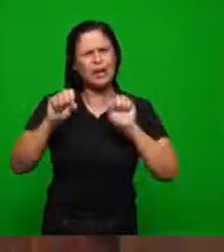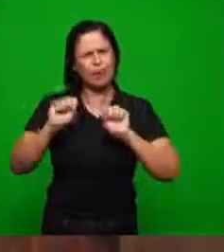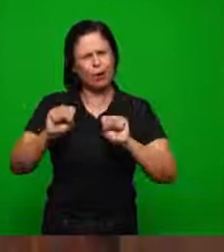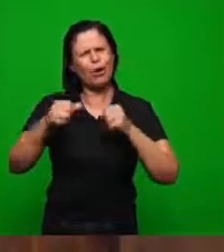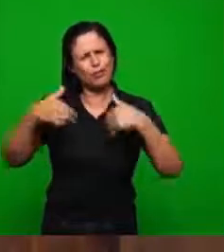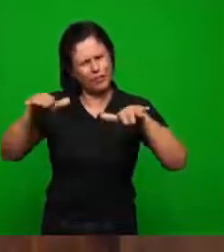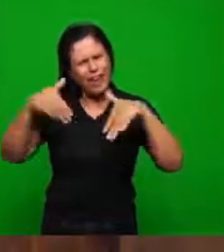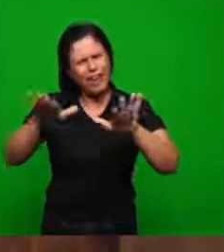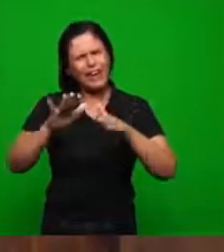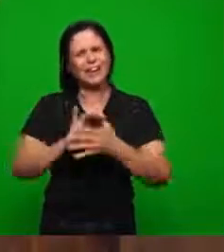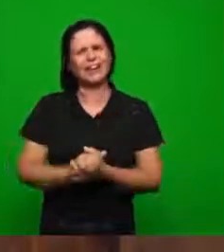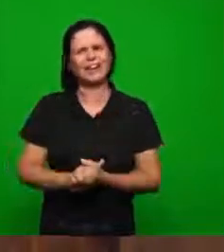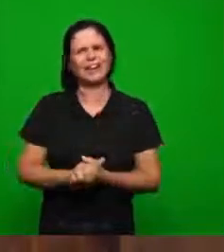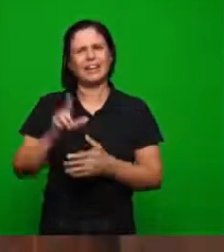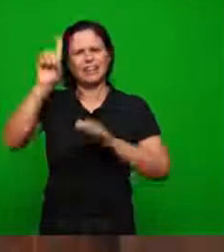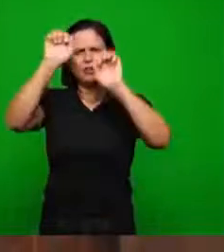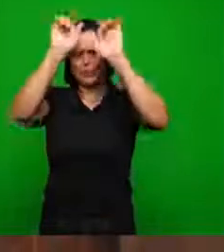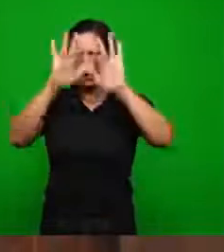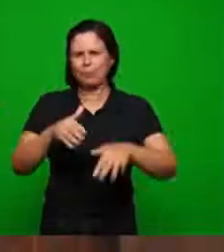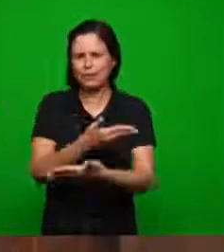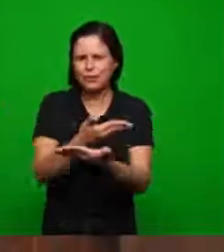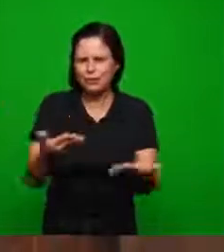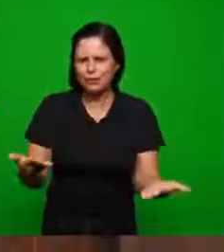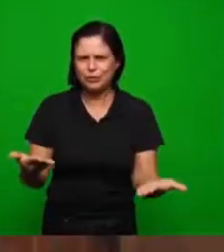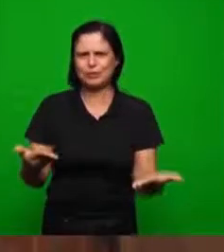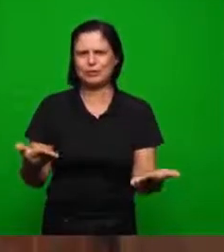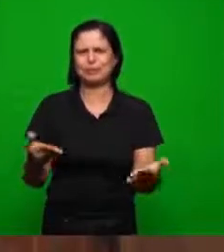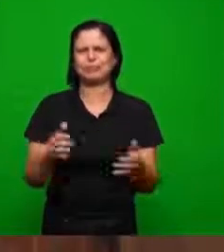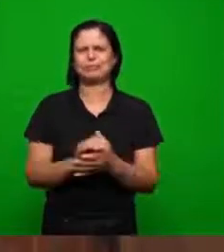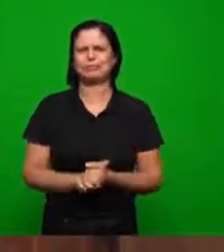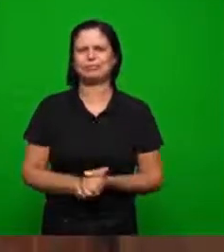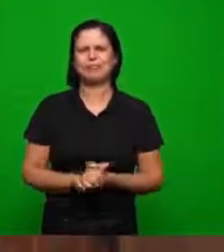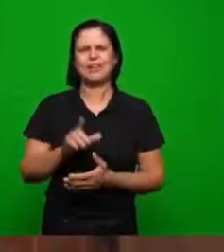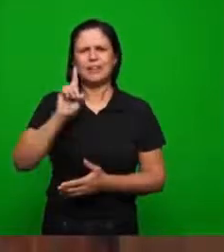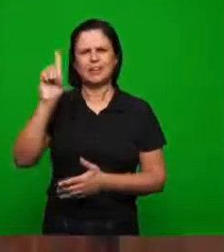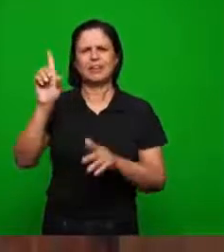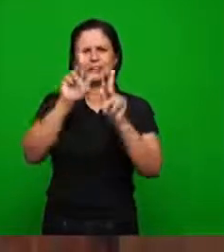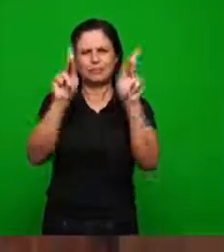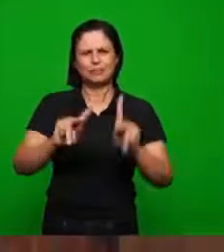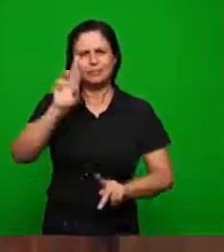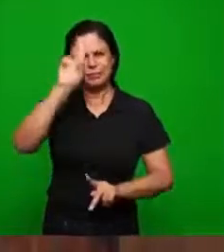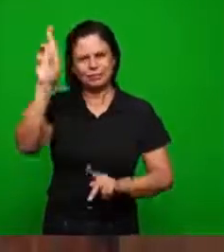igreja precisa disso. Que Deus abençoe a todos. Nosso desejo é de que a